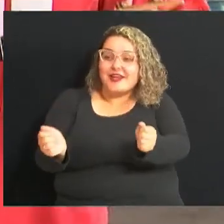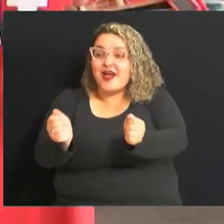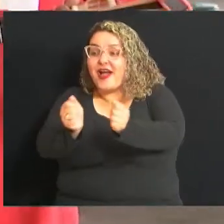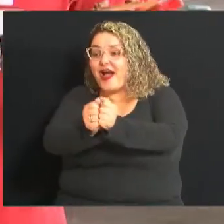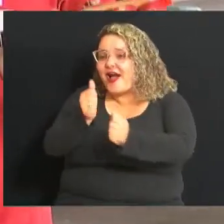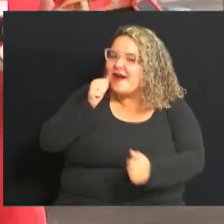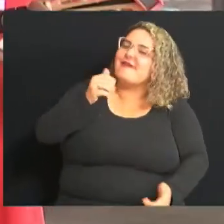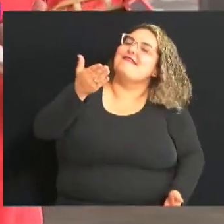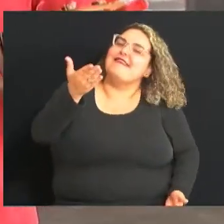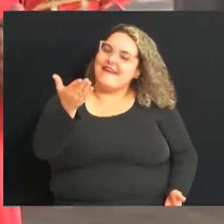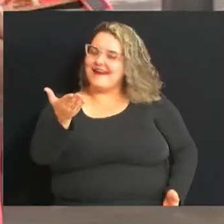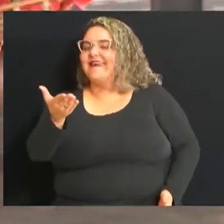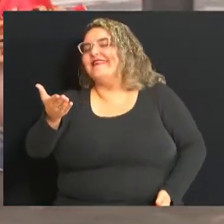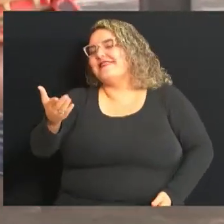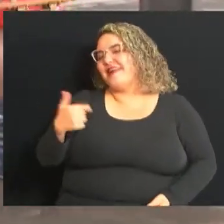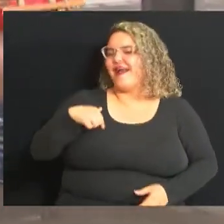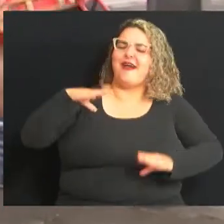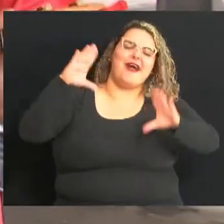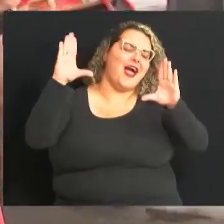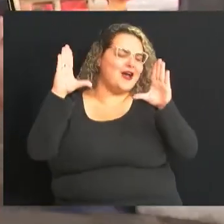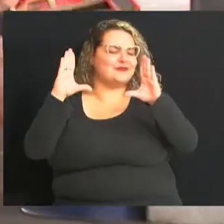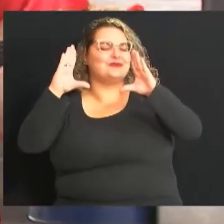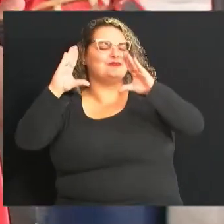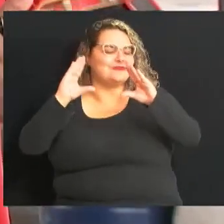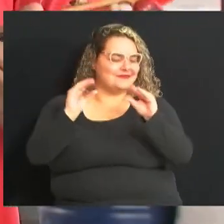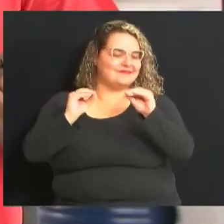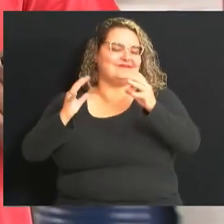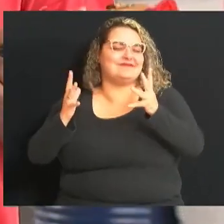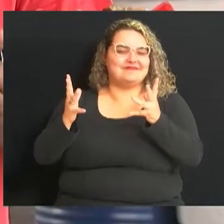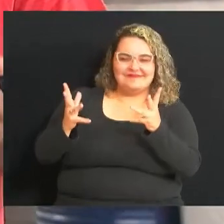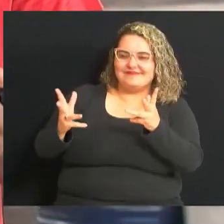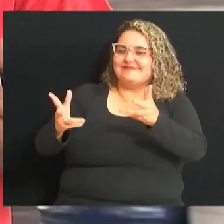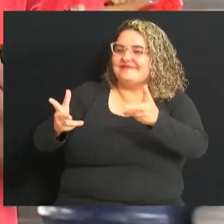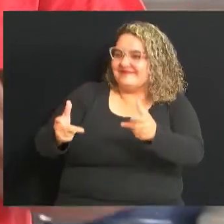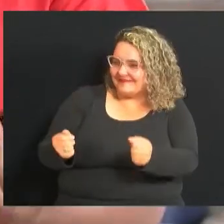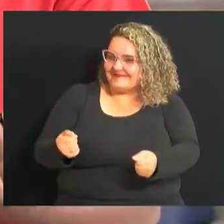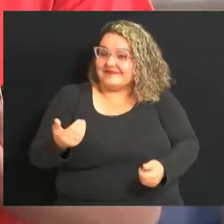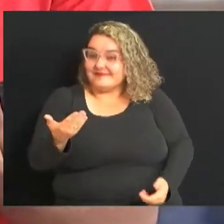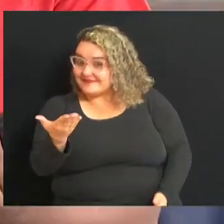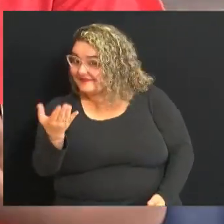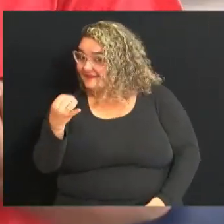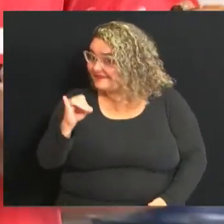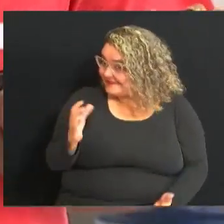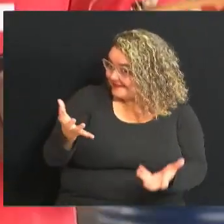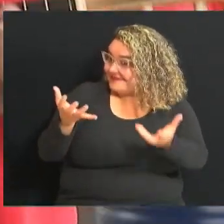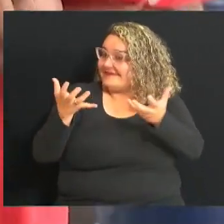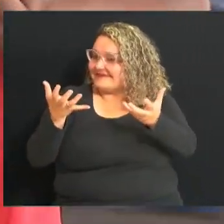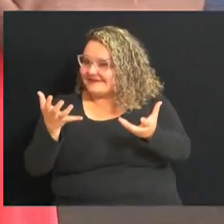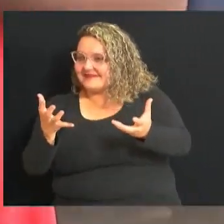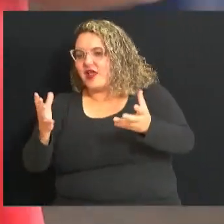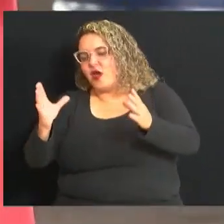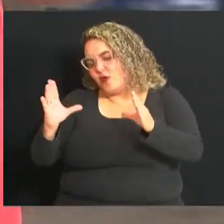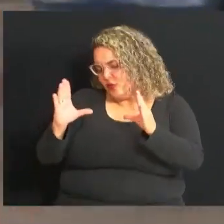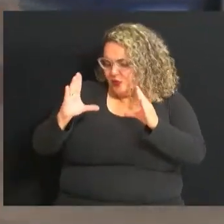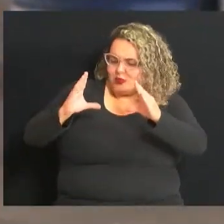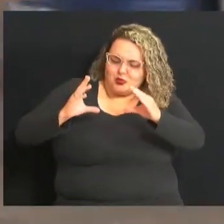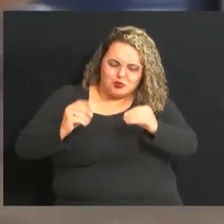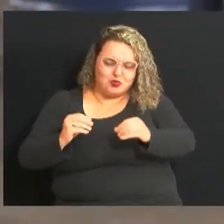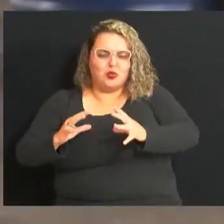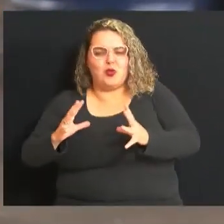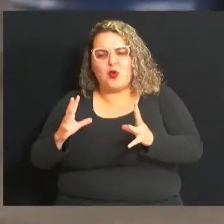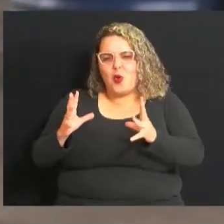mulher. Eu vou a noite toda, noite toda, noite toda, noite toda se você quiser. Eu vou a noite toda, noite toda, noite toda,